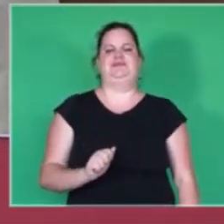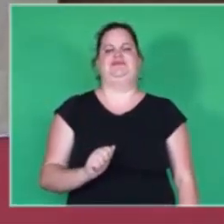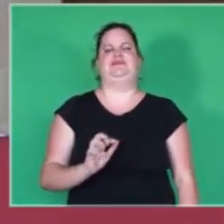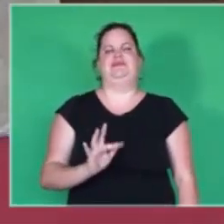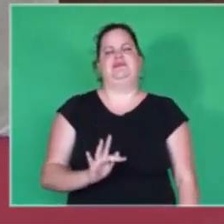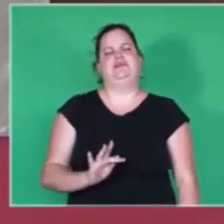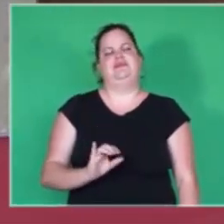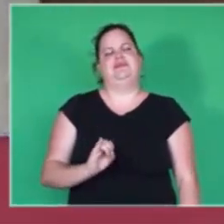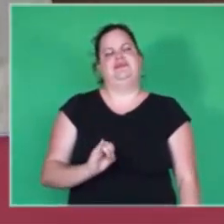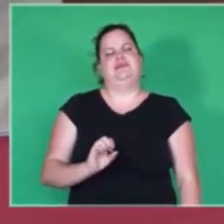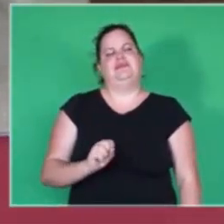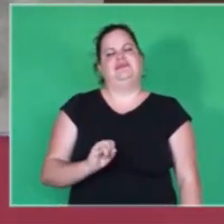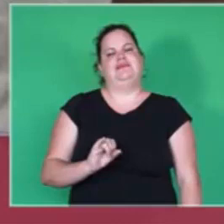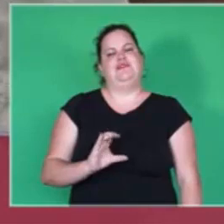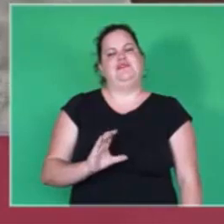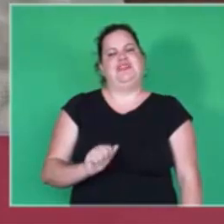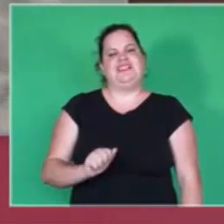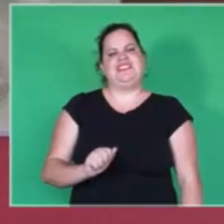metafísica.